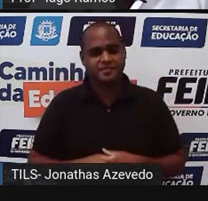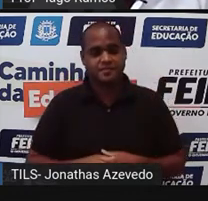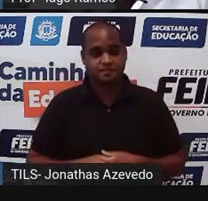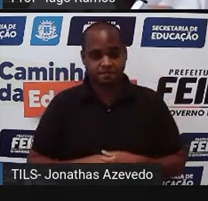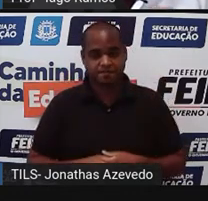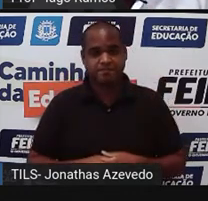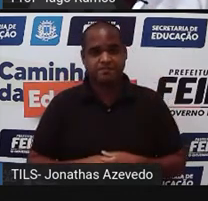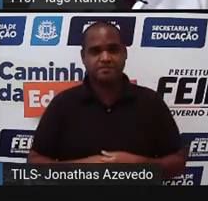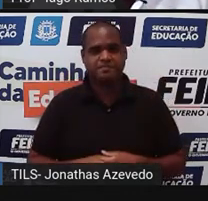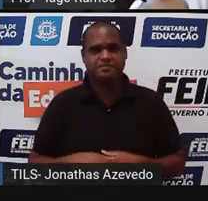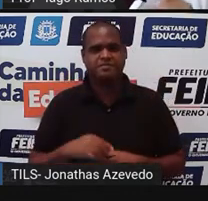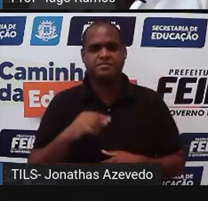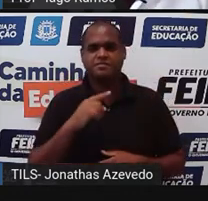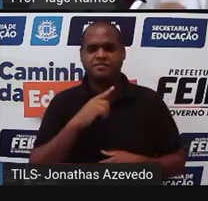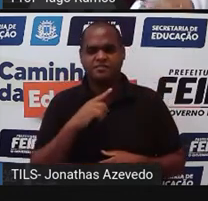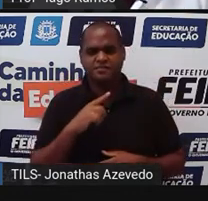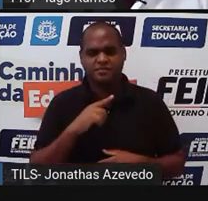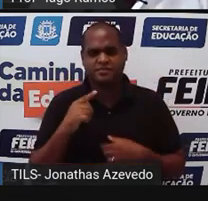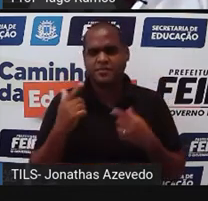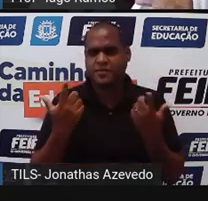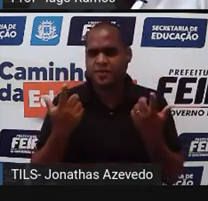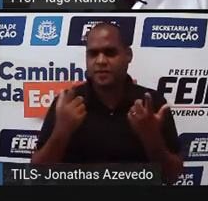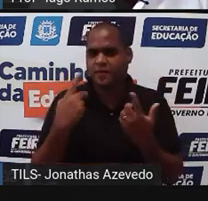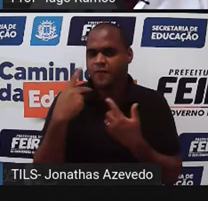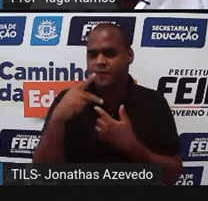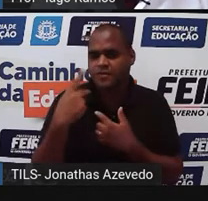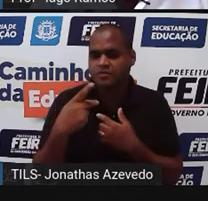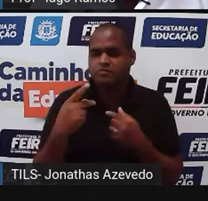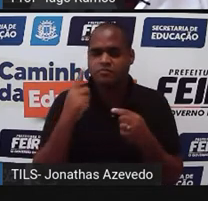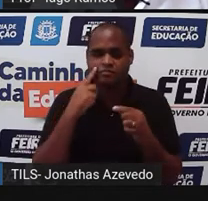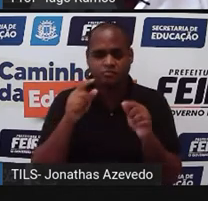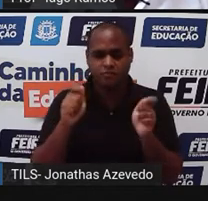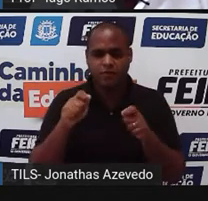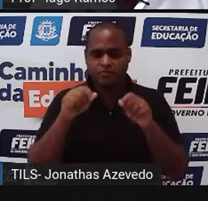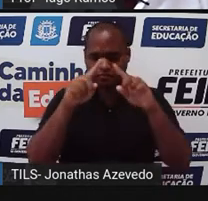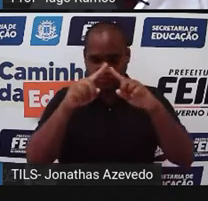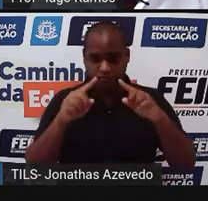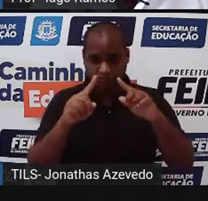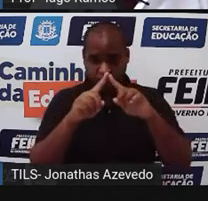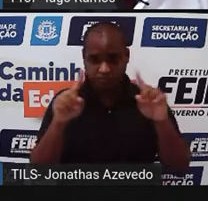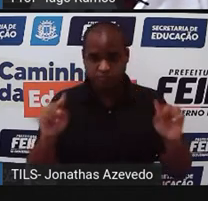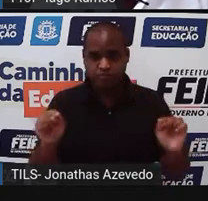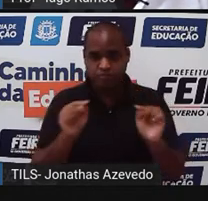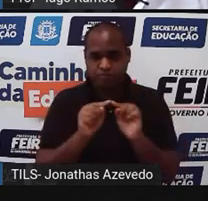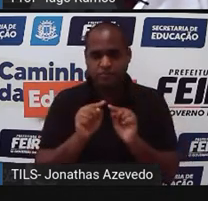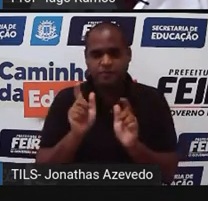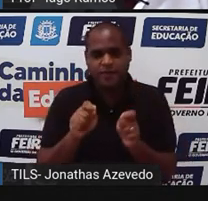Esse é um desenho aí esse retângulo usando esses materiais